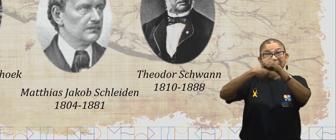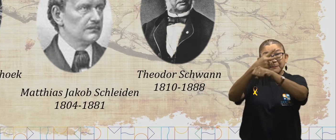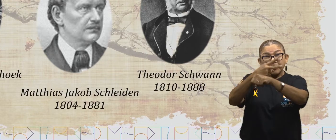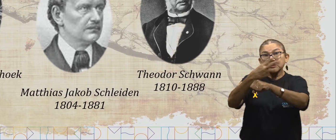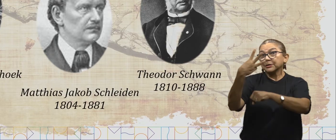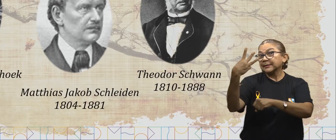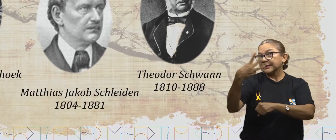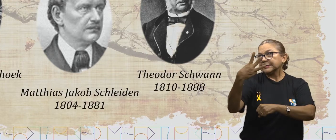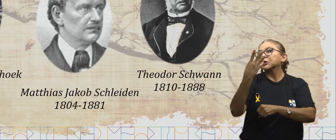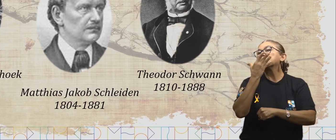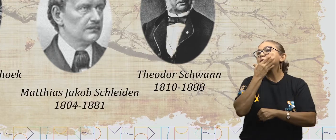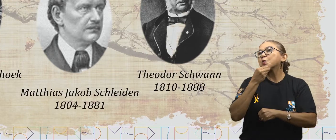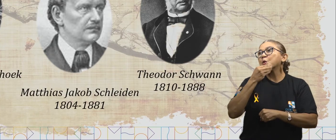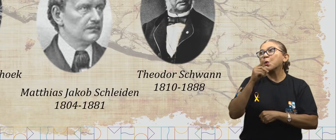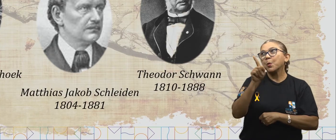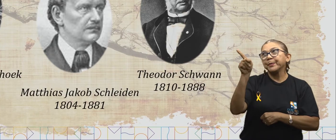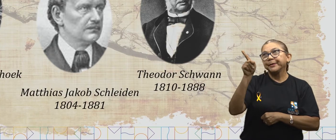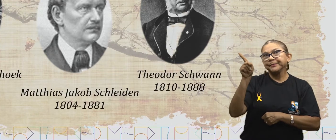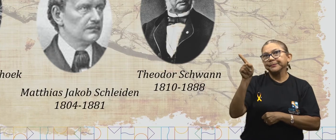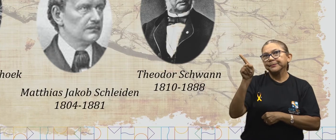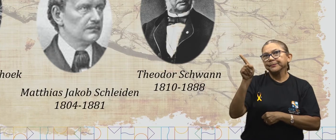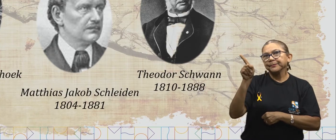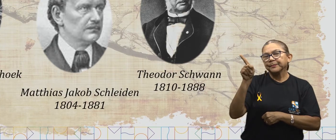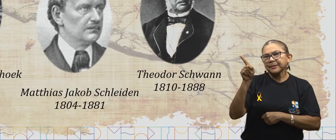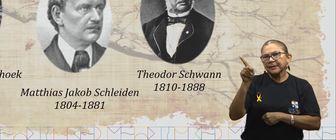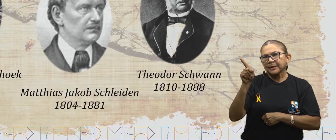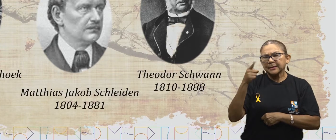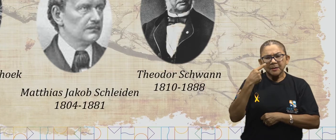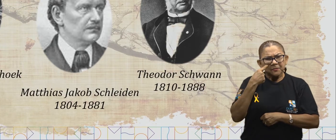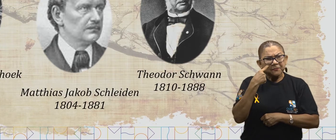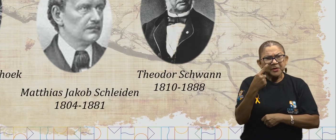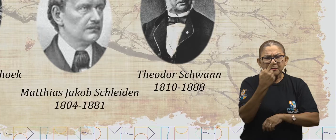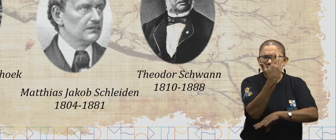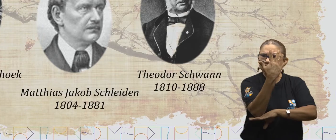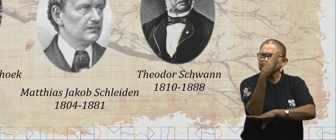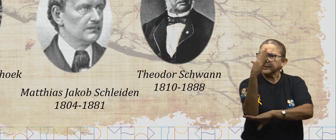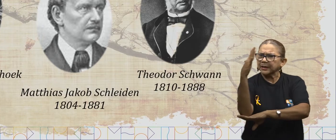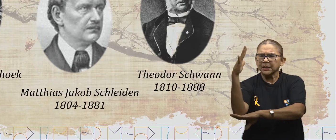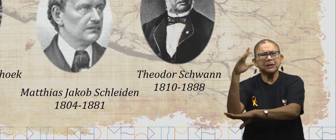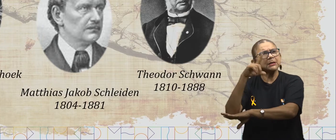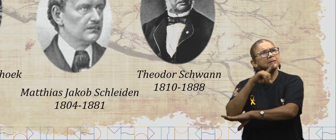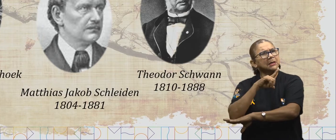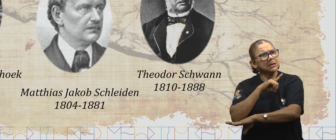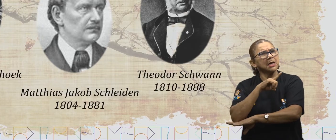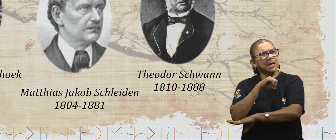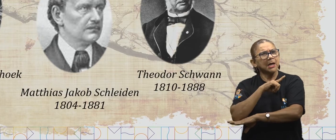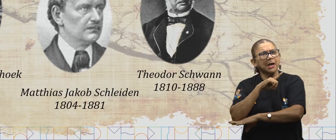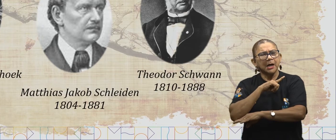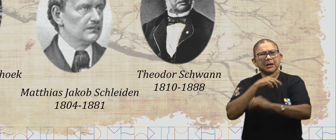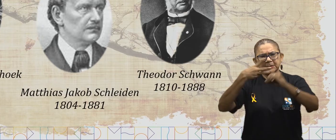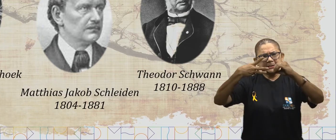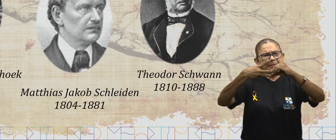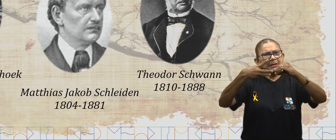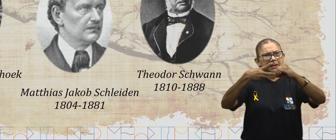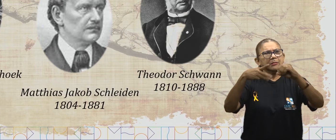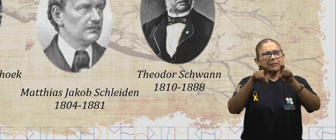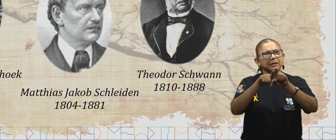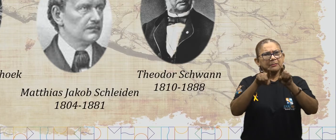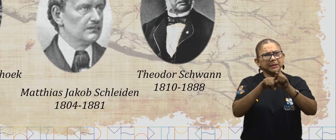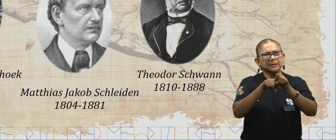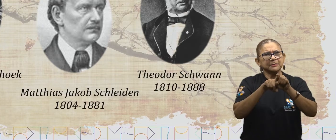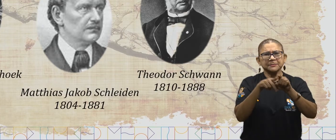Matthias Jacob Schweden observou que todas as plantas são formadas por células, e Theodor